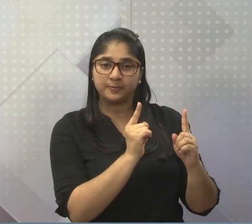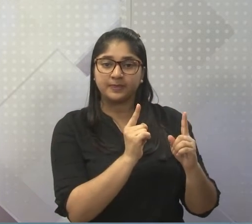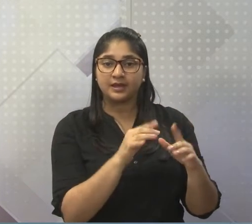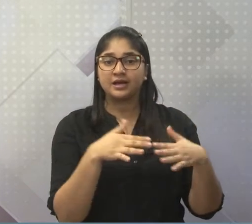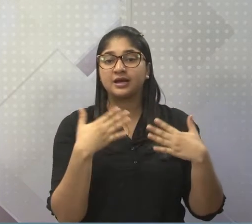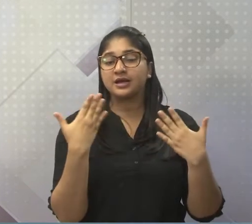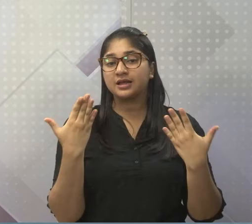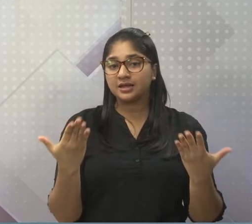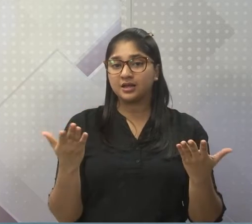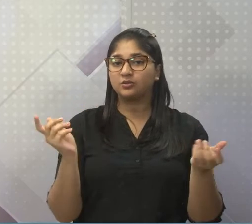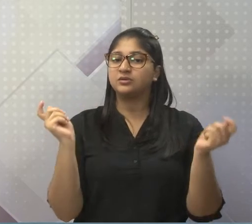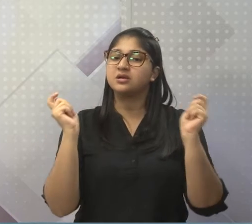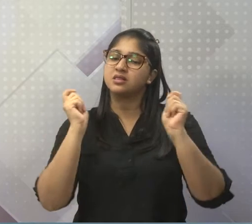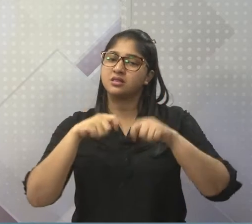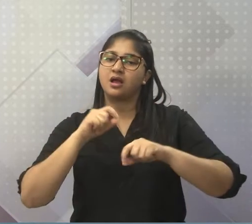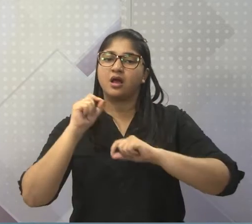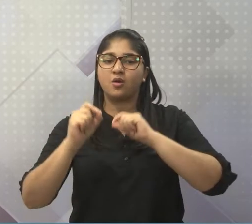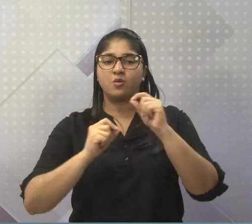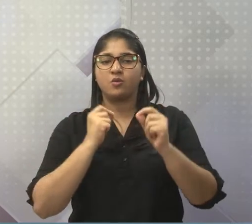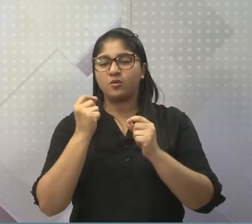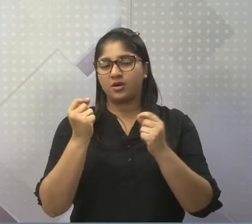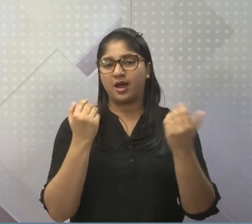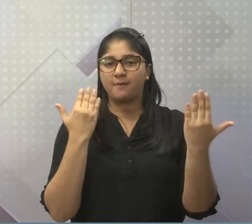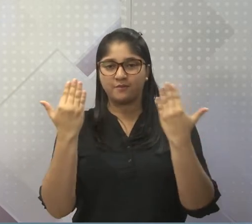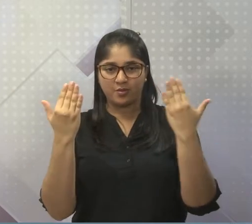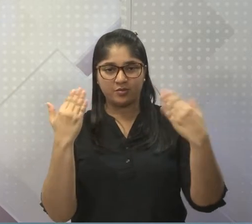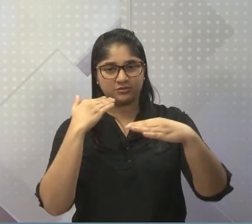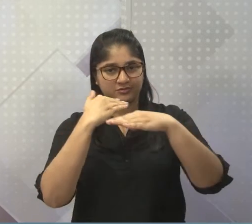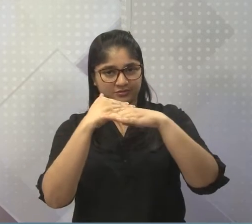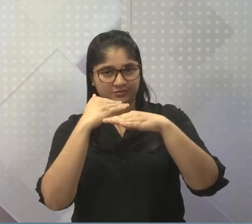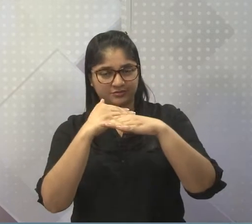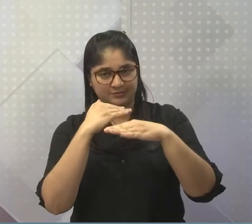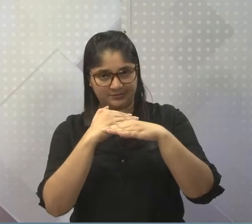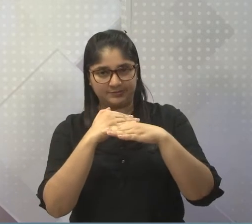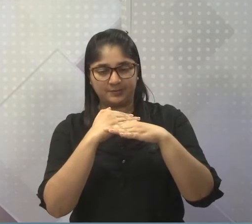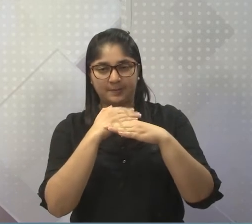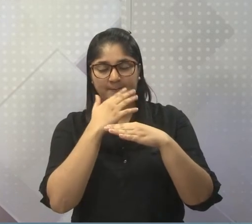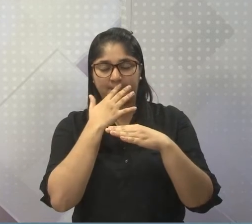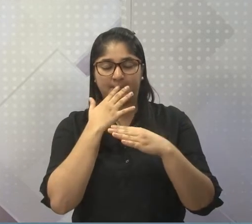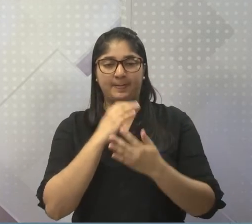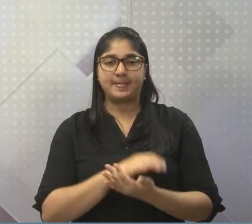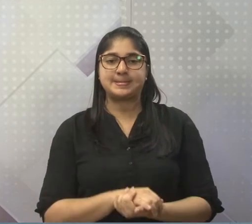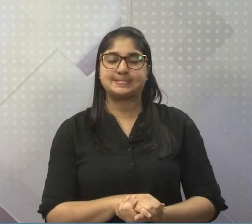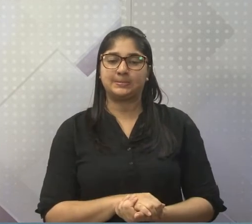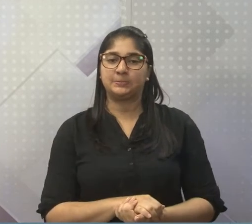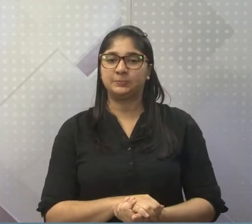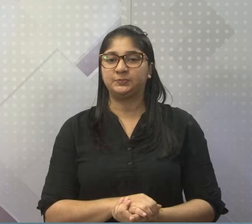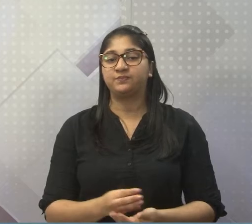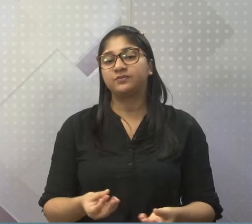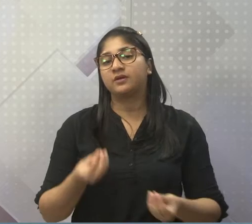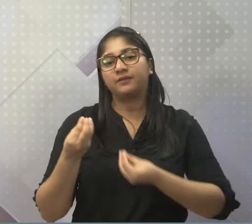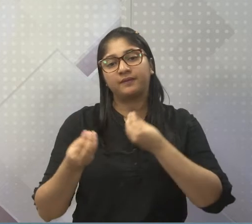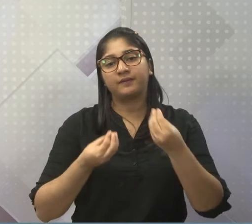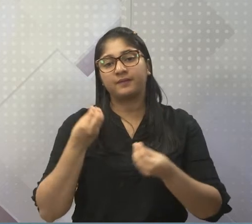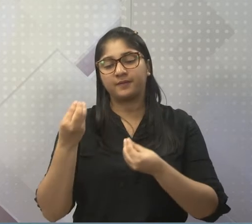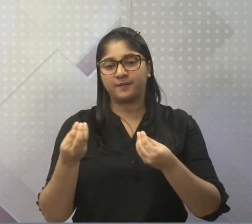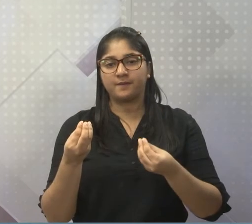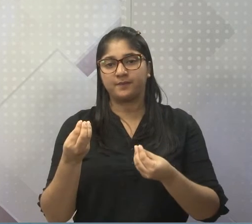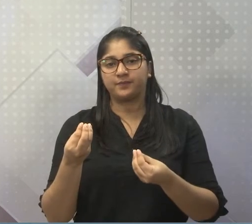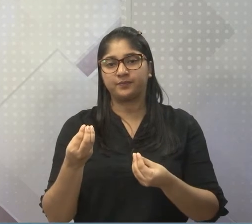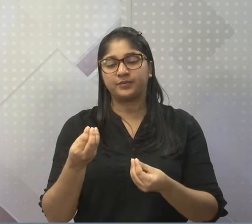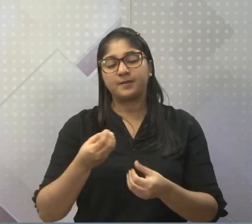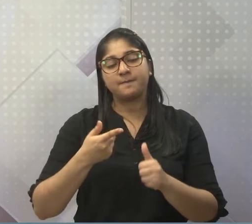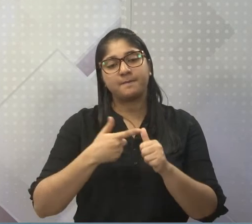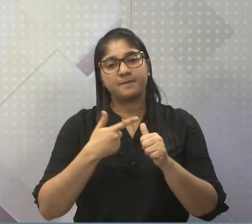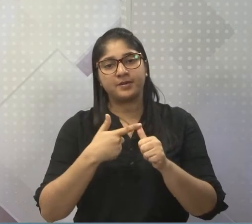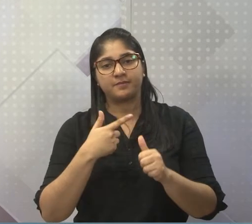pode fazer a nossa proporção. Lembra que eu já falei sobre isso? Eu vou fazer primeiro a proporção